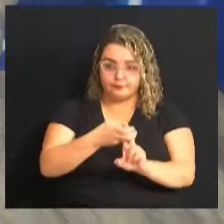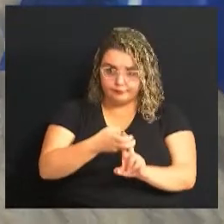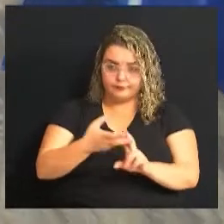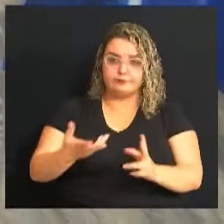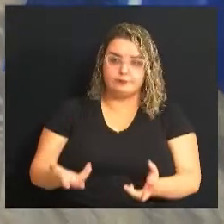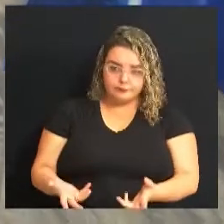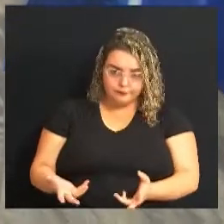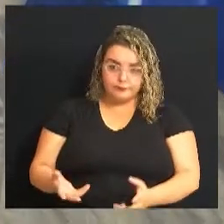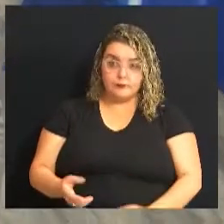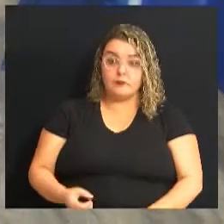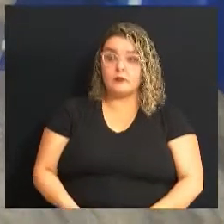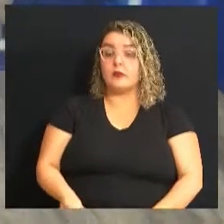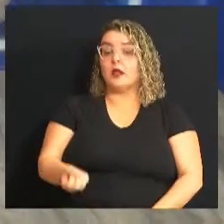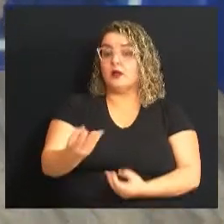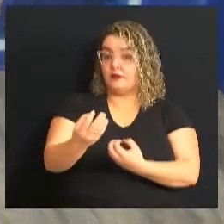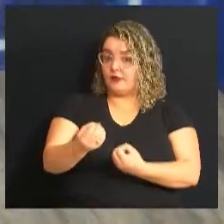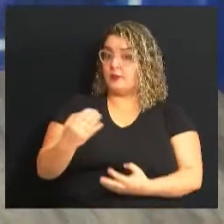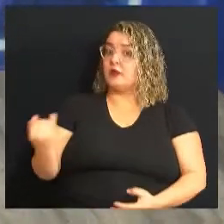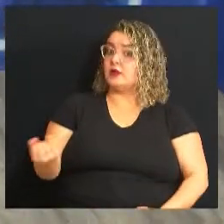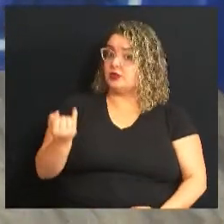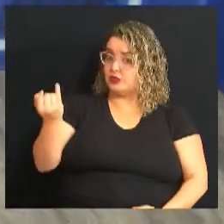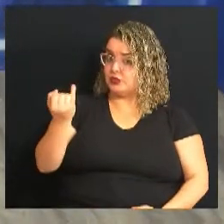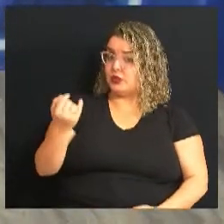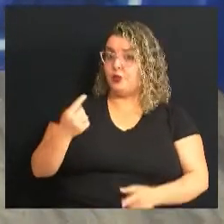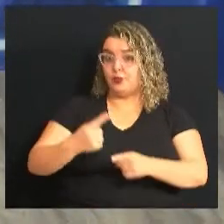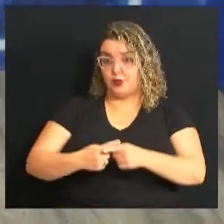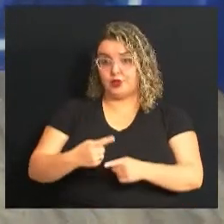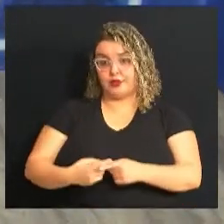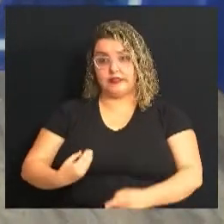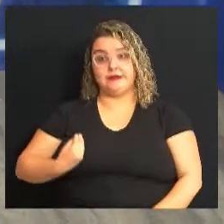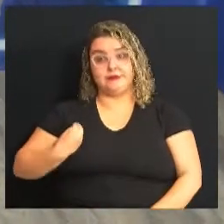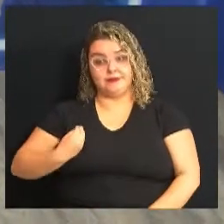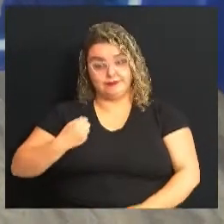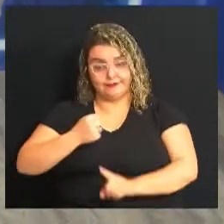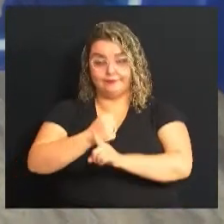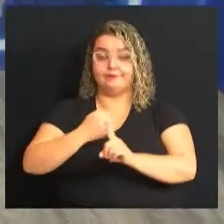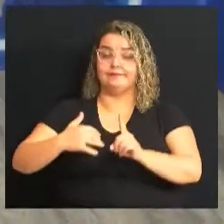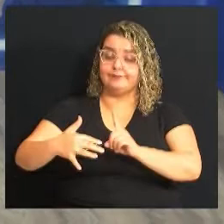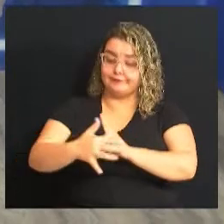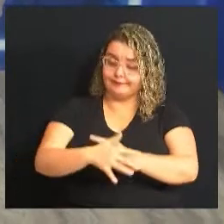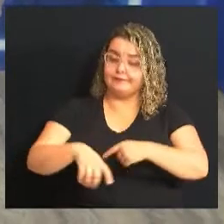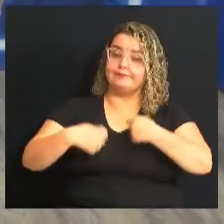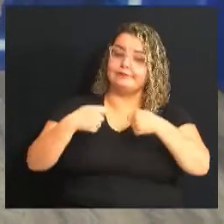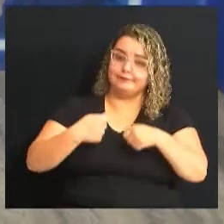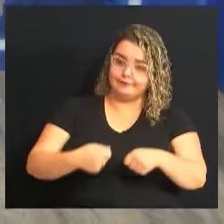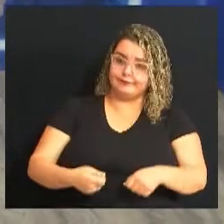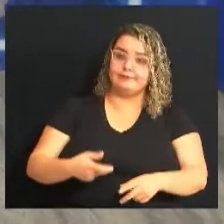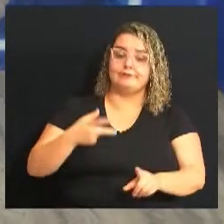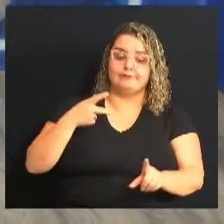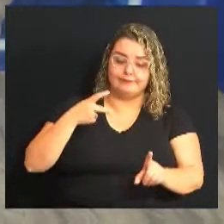Informações importantíssimas, então, até porque vivemos em sociedade e dependemos